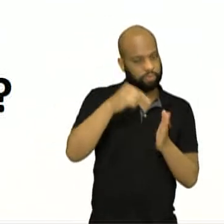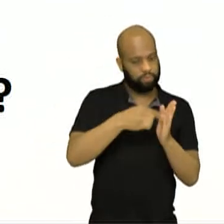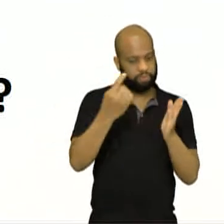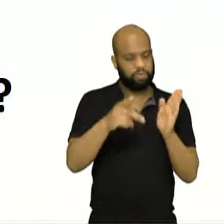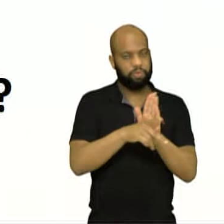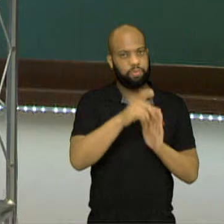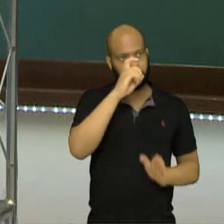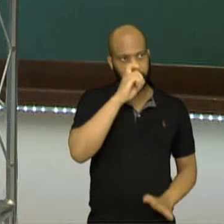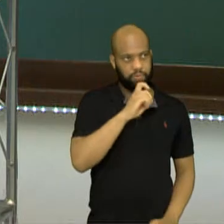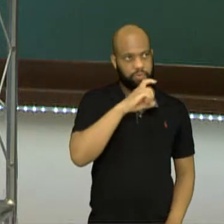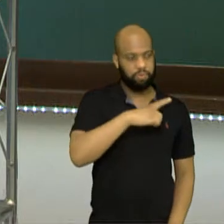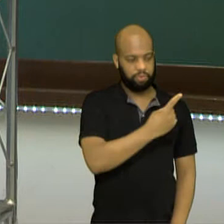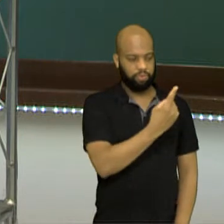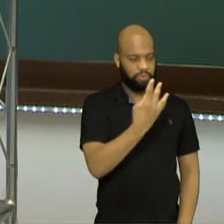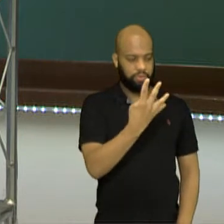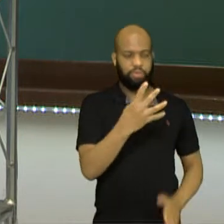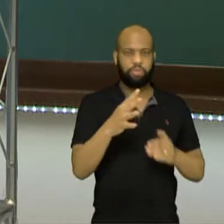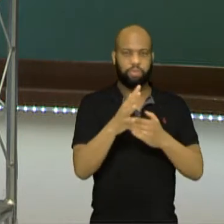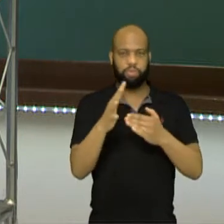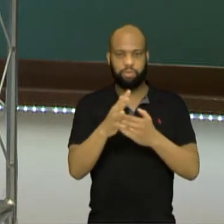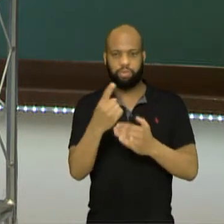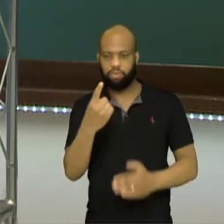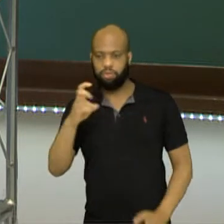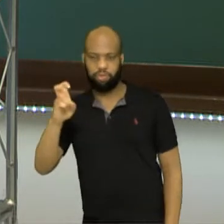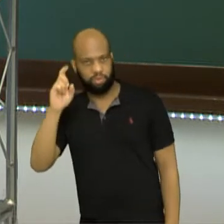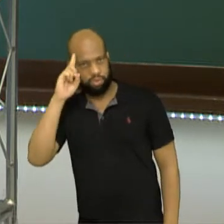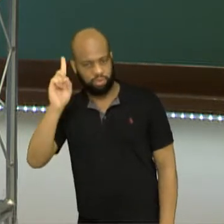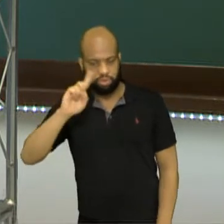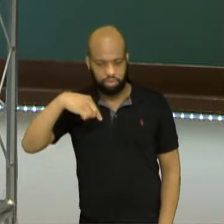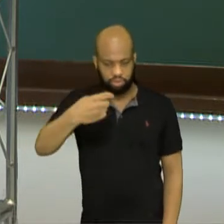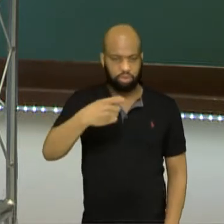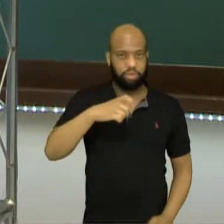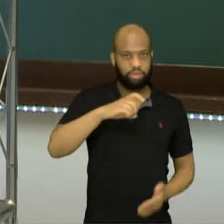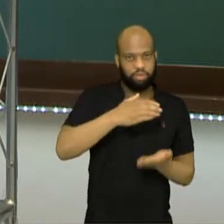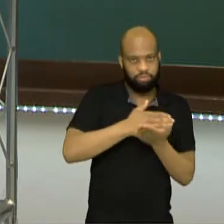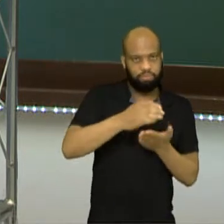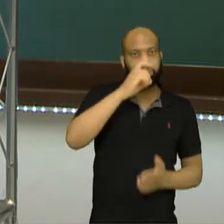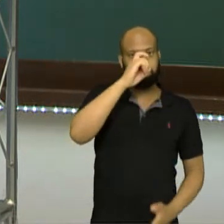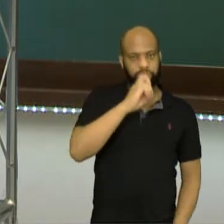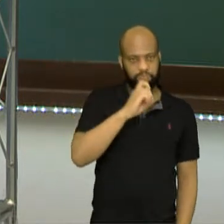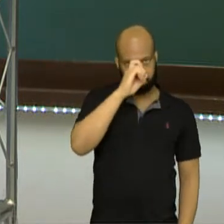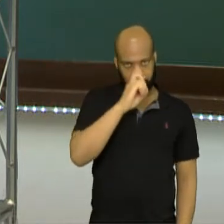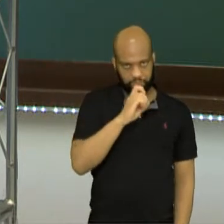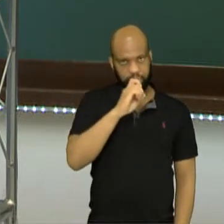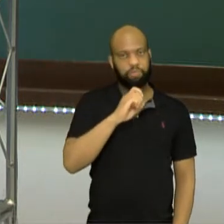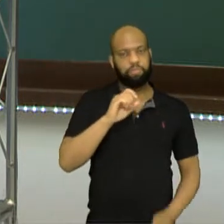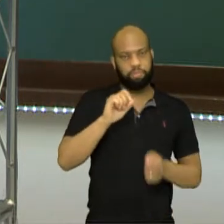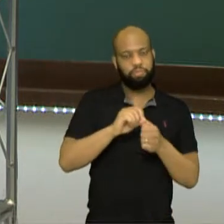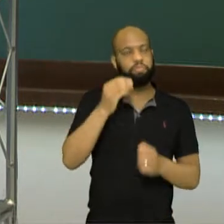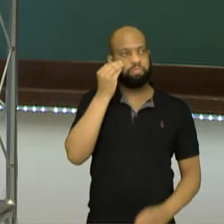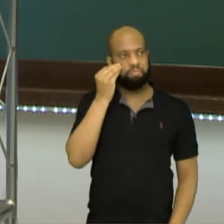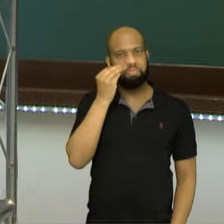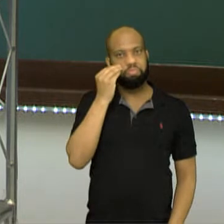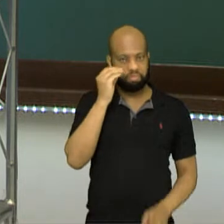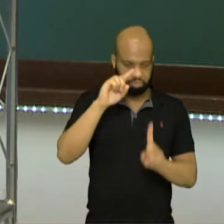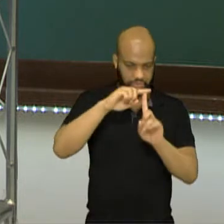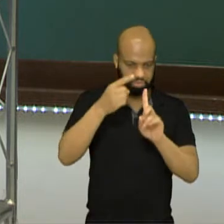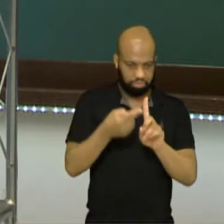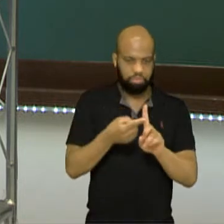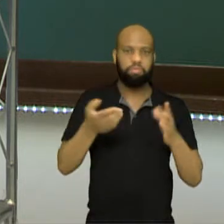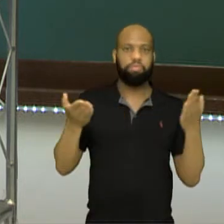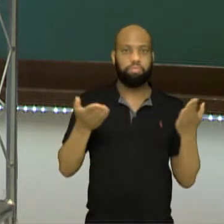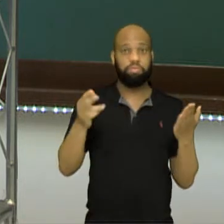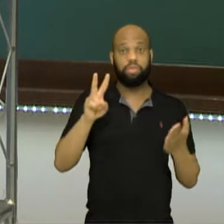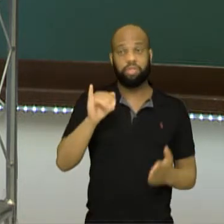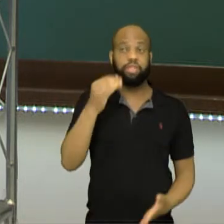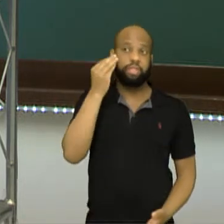Então, 14 a 15 dias após, né, o ciclo, a menstruação dela vir naquele mês, ela tentasse. Vamos